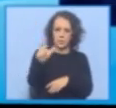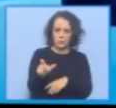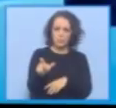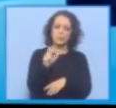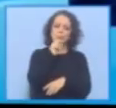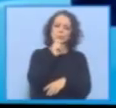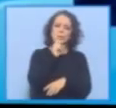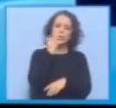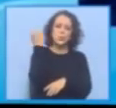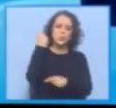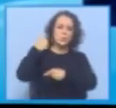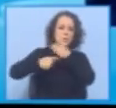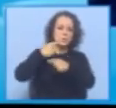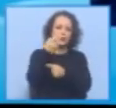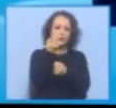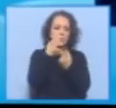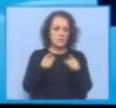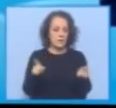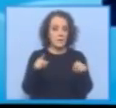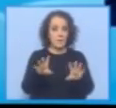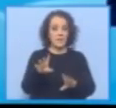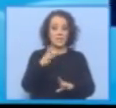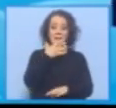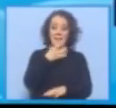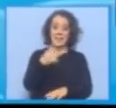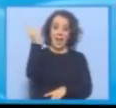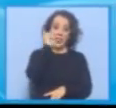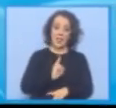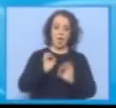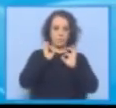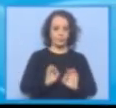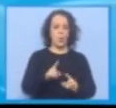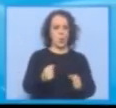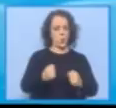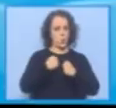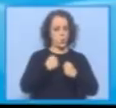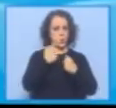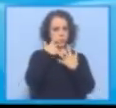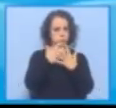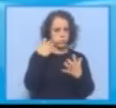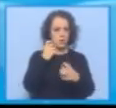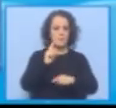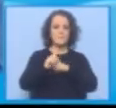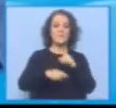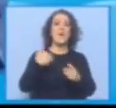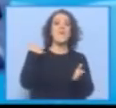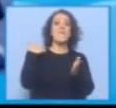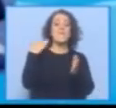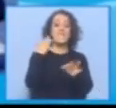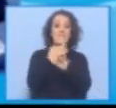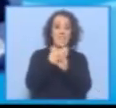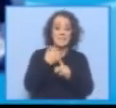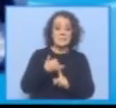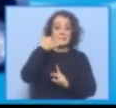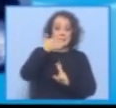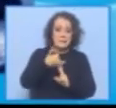tradições podiam ser diferentes. Mas depois, o dia de Natal, aquele era muito forte, e a segunda festa também era